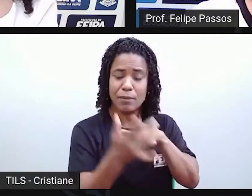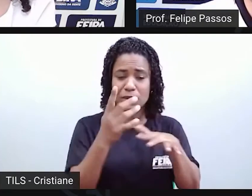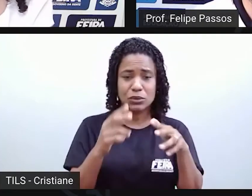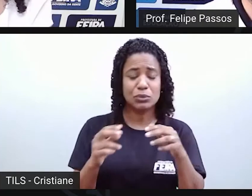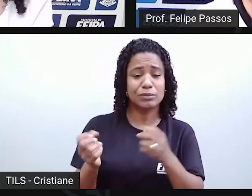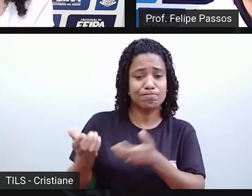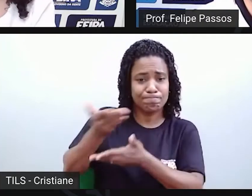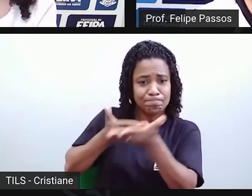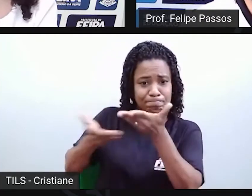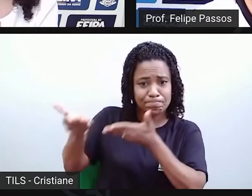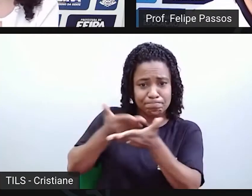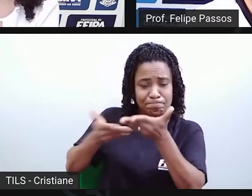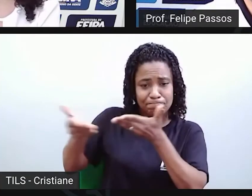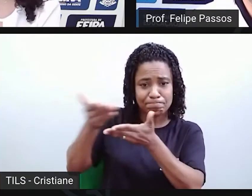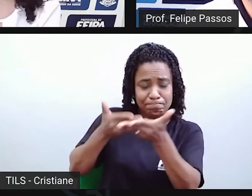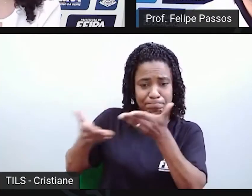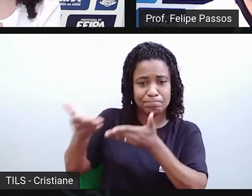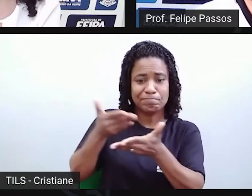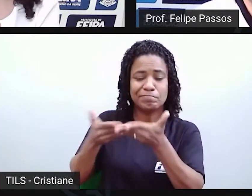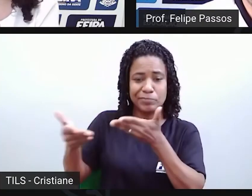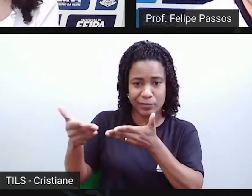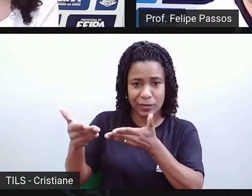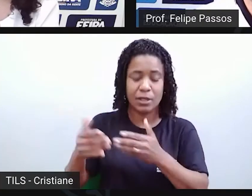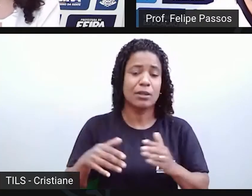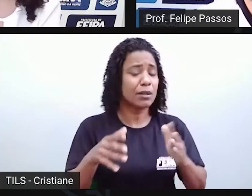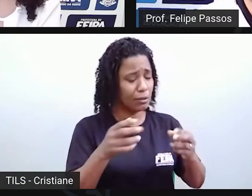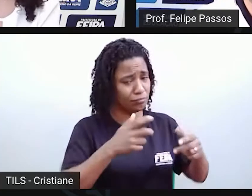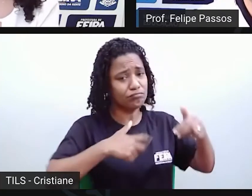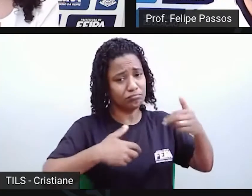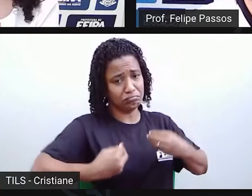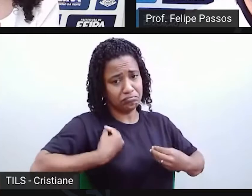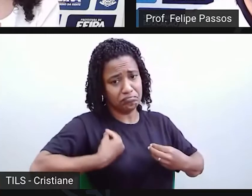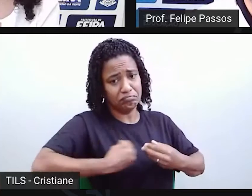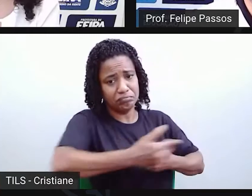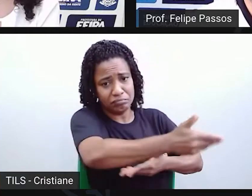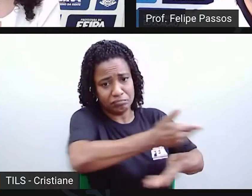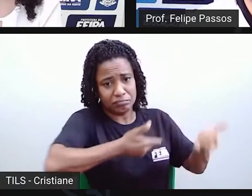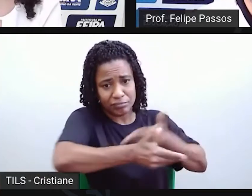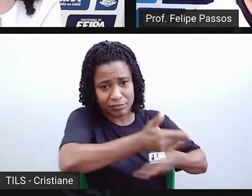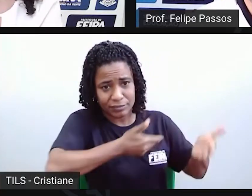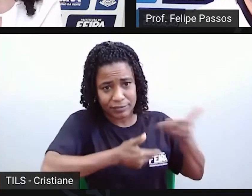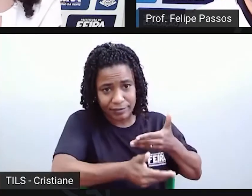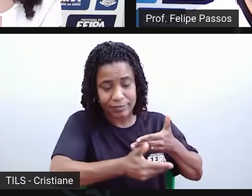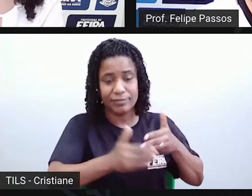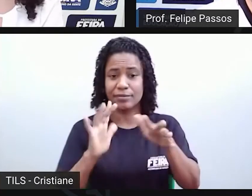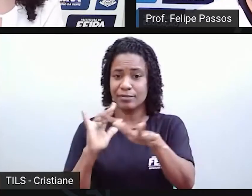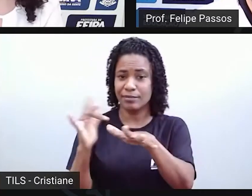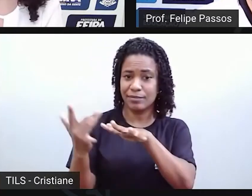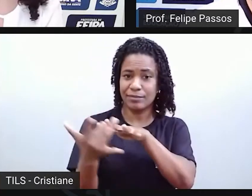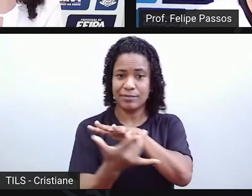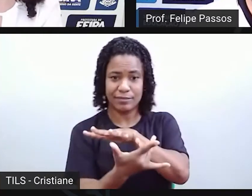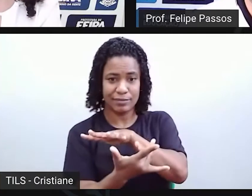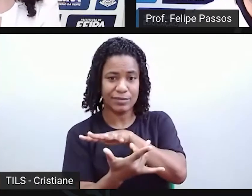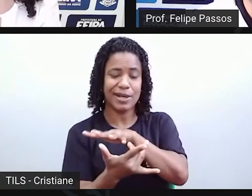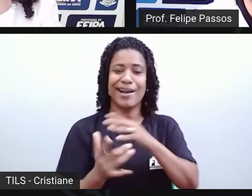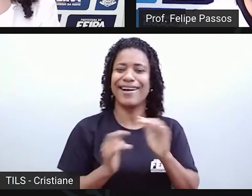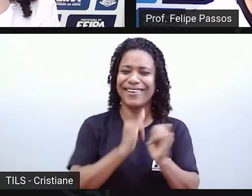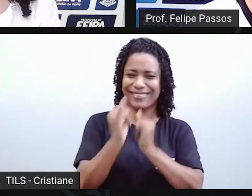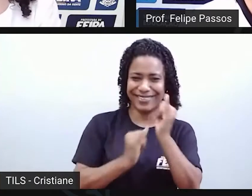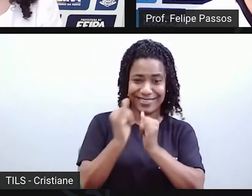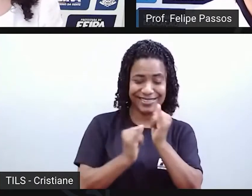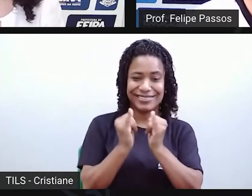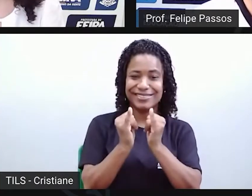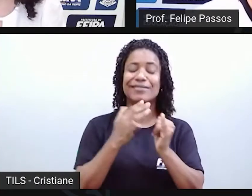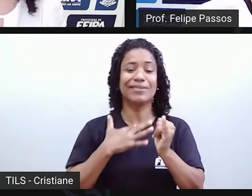o mundo real e a gente vive o mundo da internet. Existem até algumas piadinhas que falam, eu quero morar na internet. Lá é um